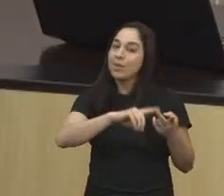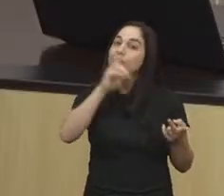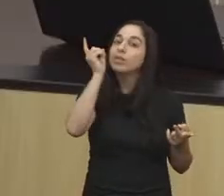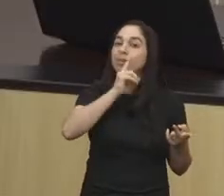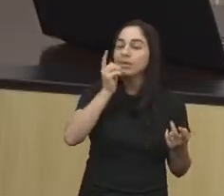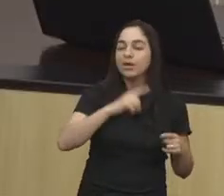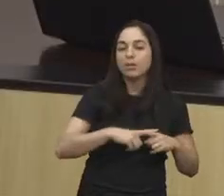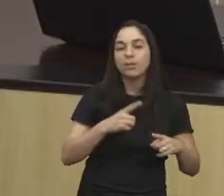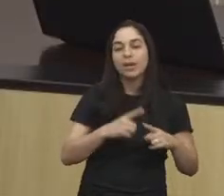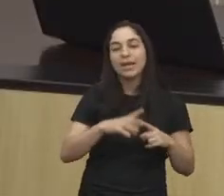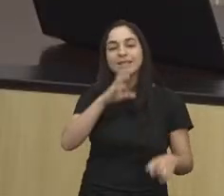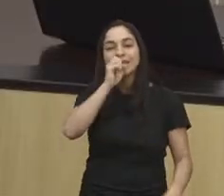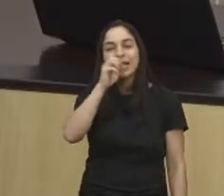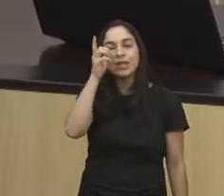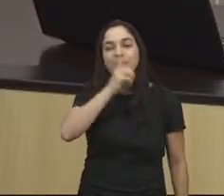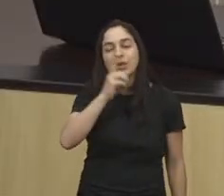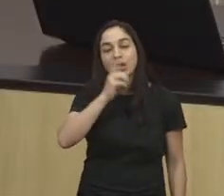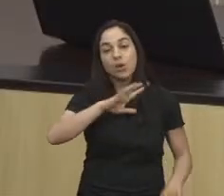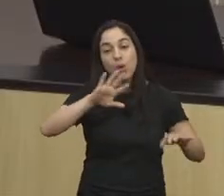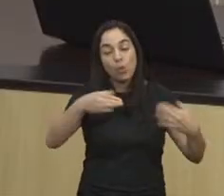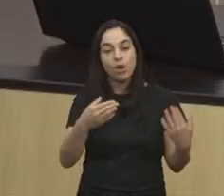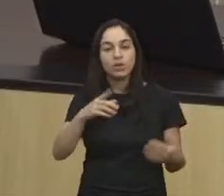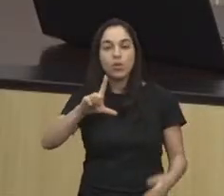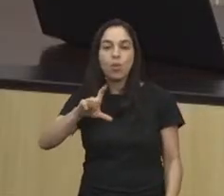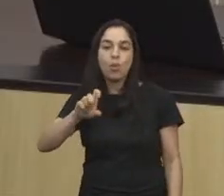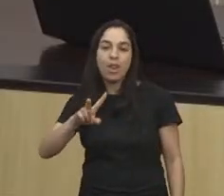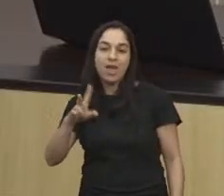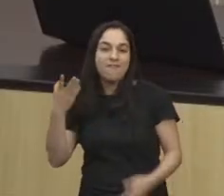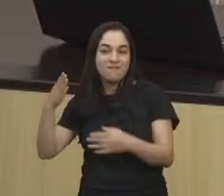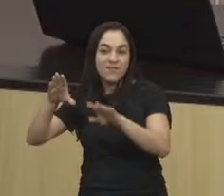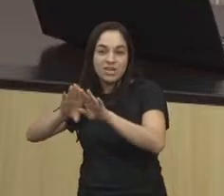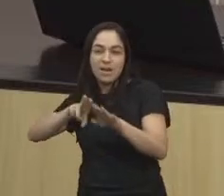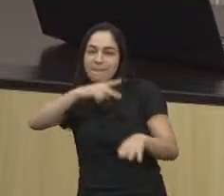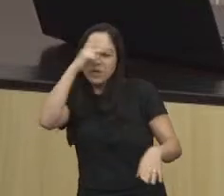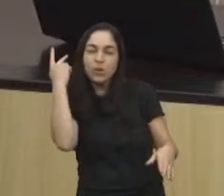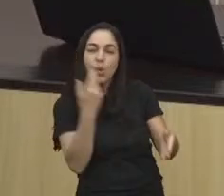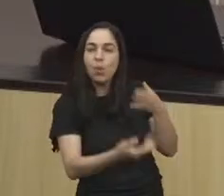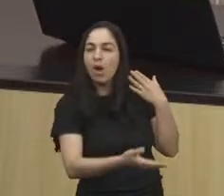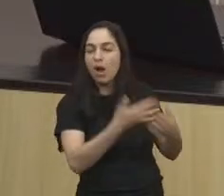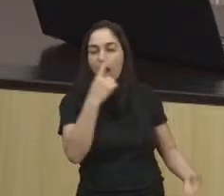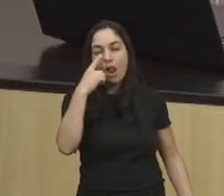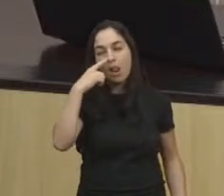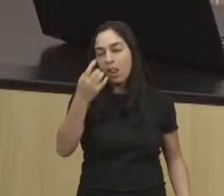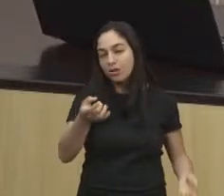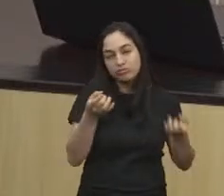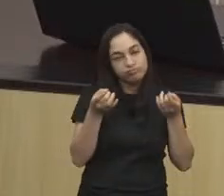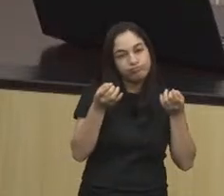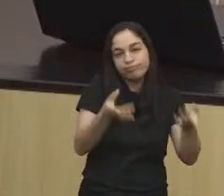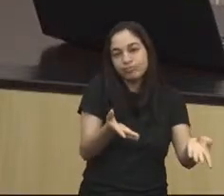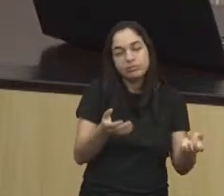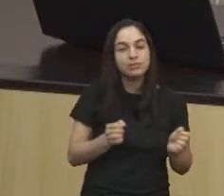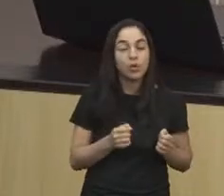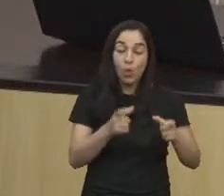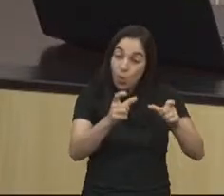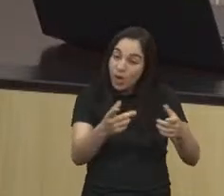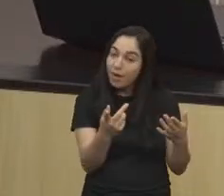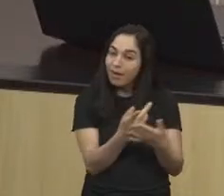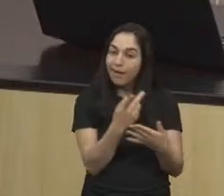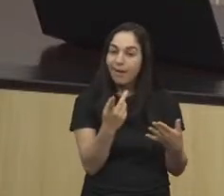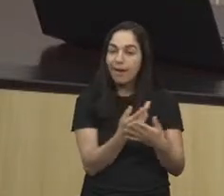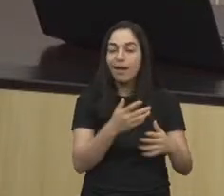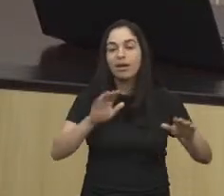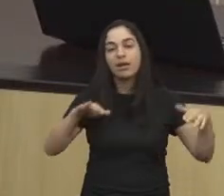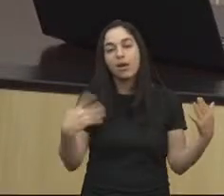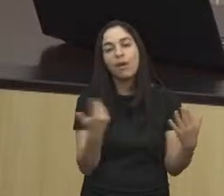fim de semana, geralmente, quando o leve está fechado, o pessoal joga lá o resíduo no local incorreto, né? Então, a gente